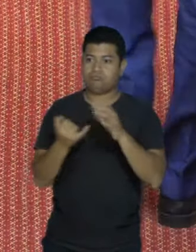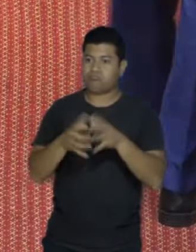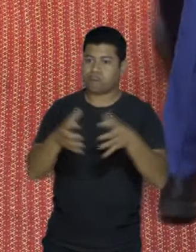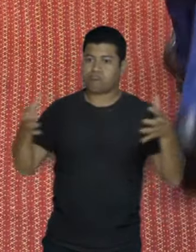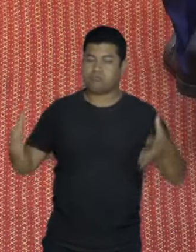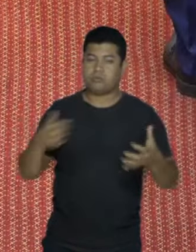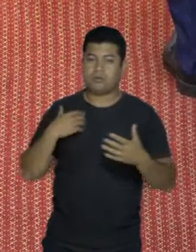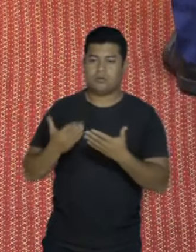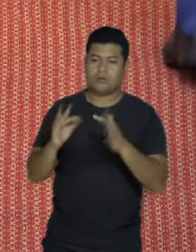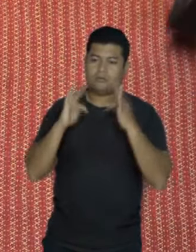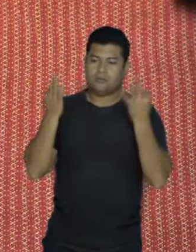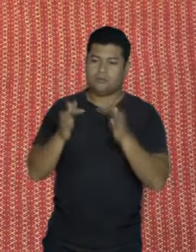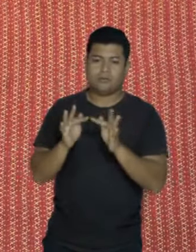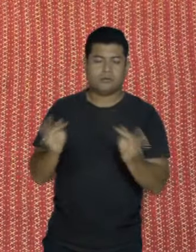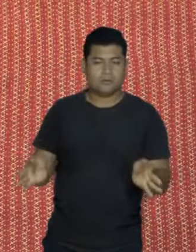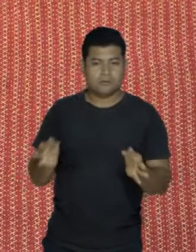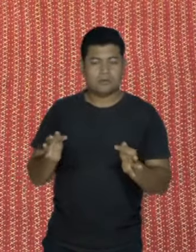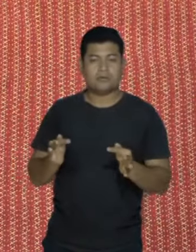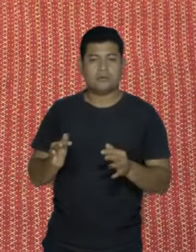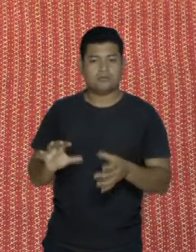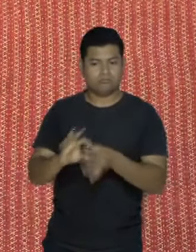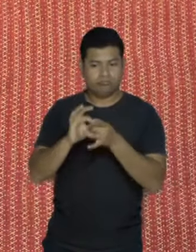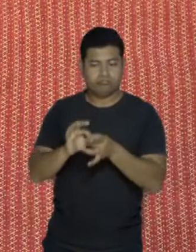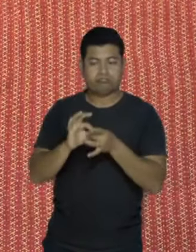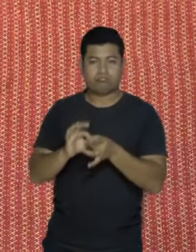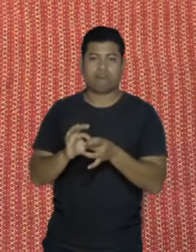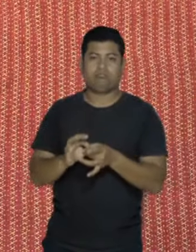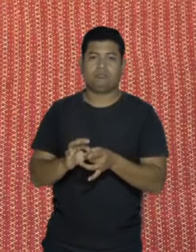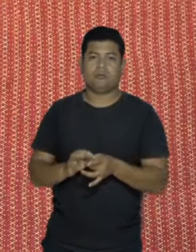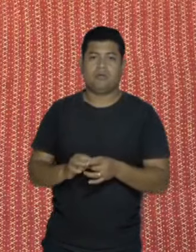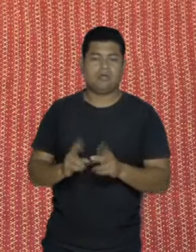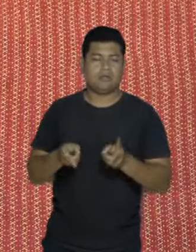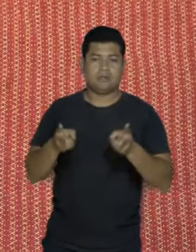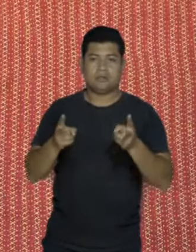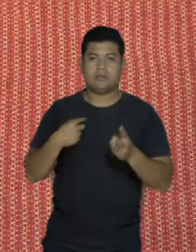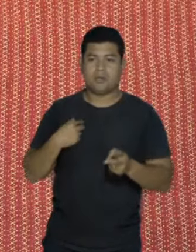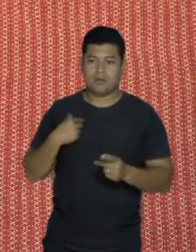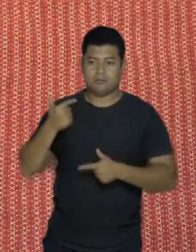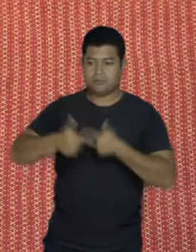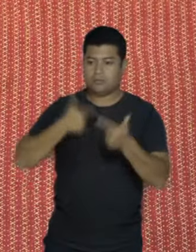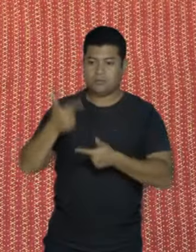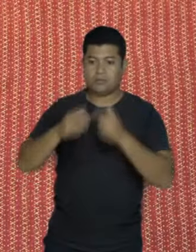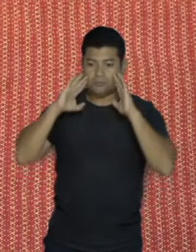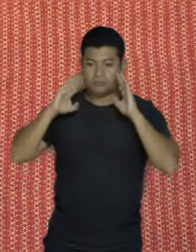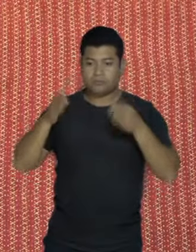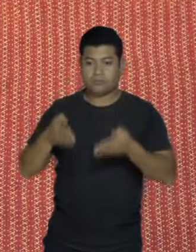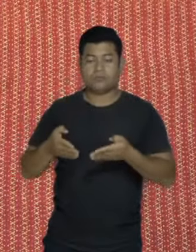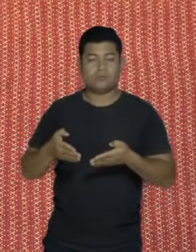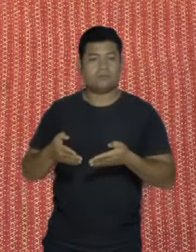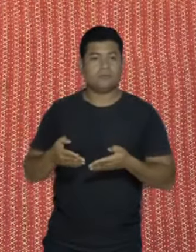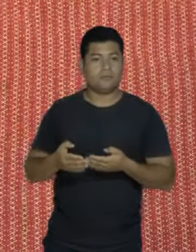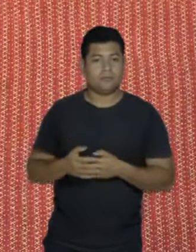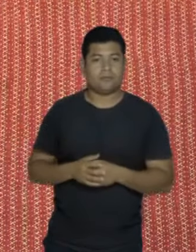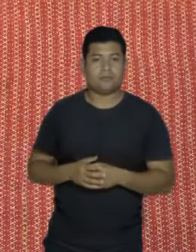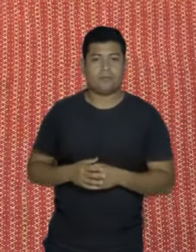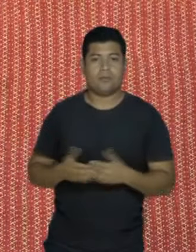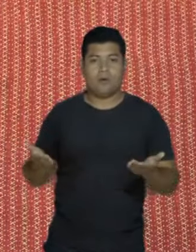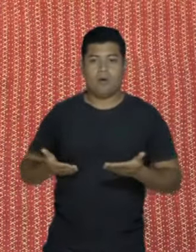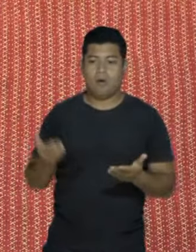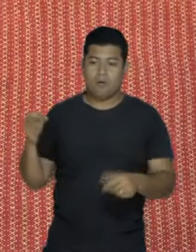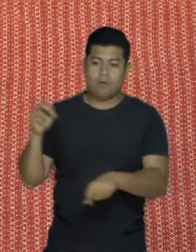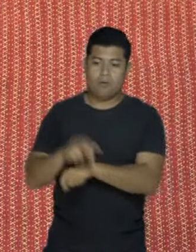muito unida e sempre teve a fé e o trabalho como Pilares fundamentais Jair entrou na vida pública